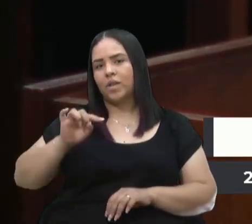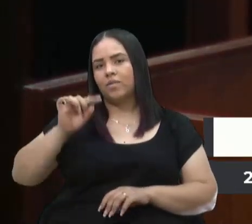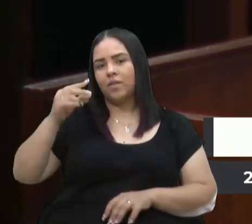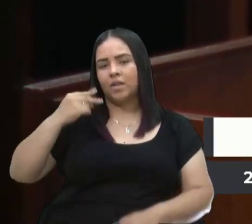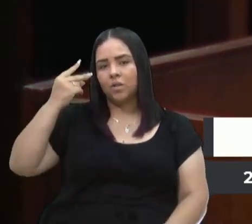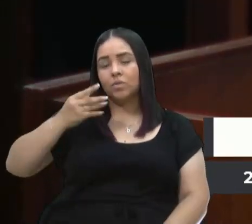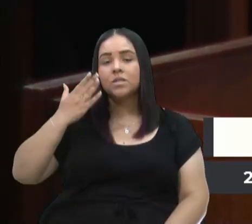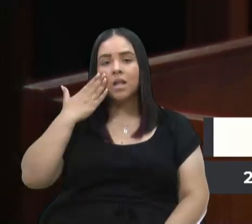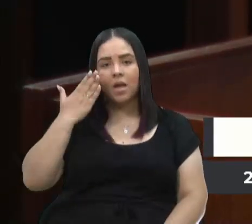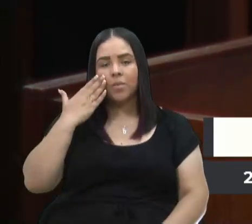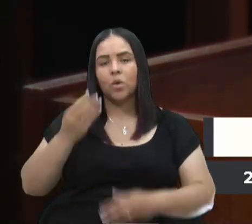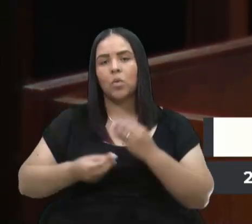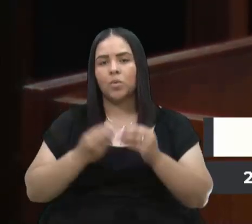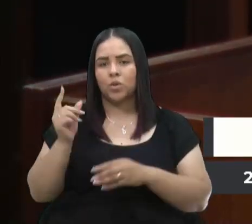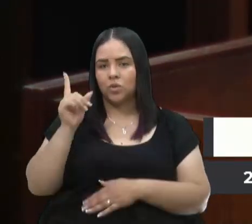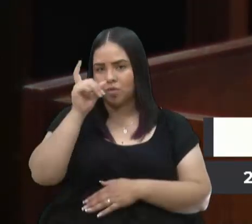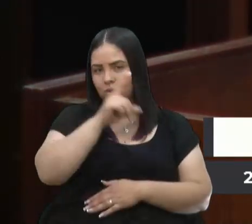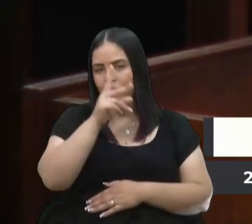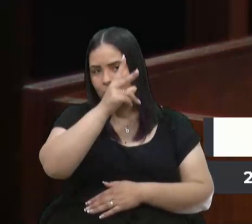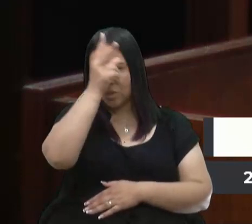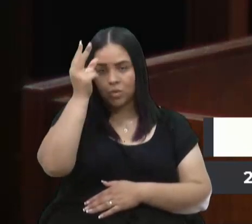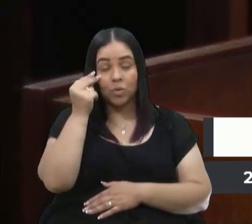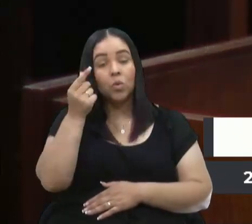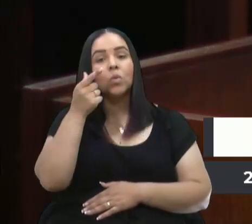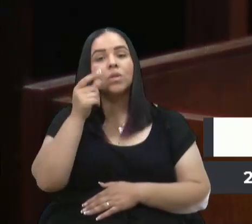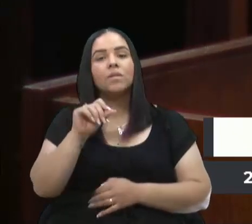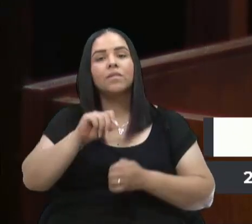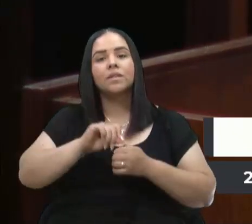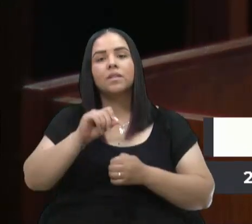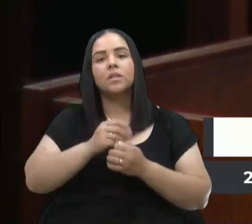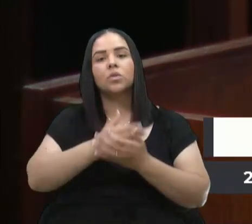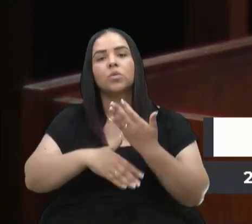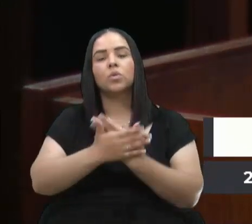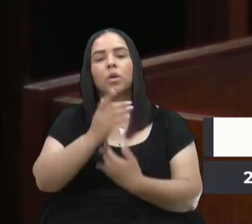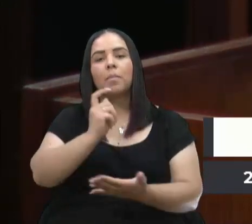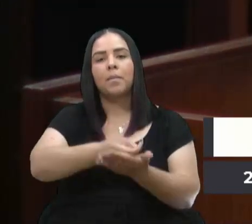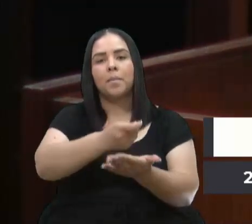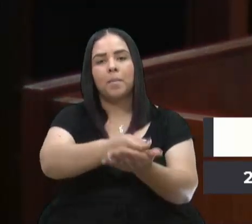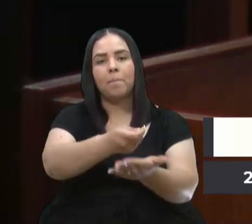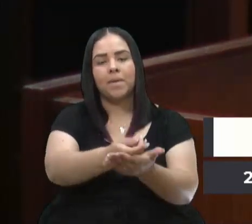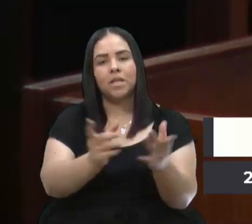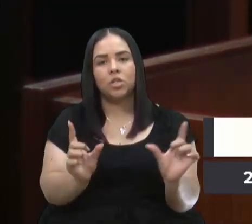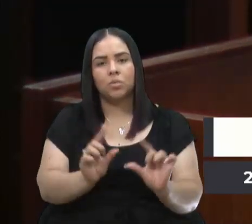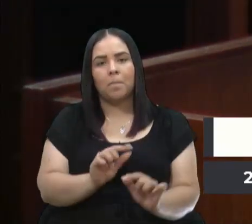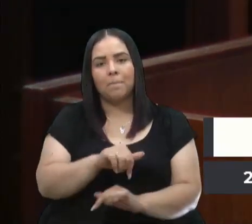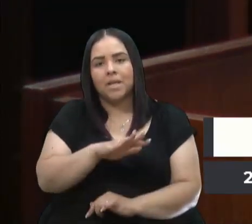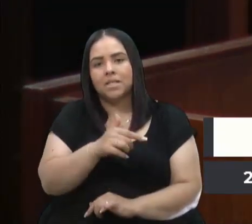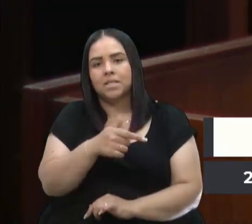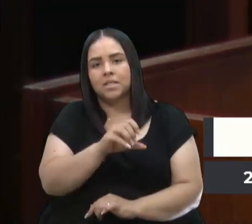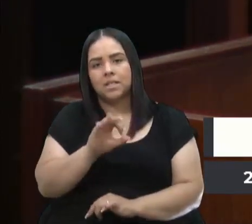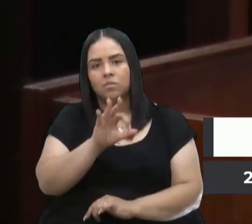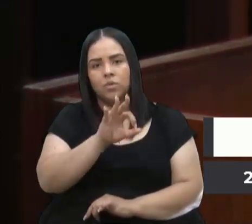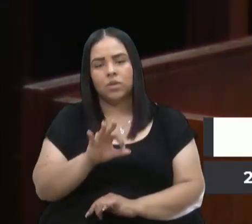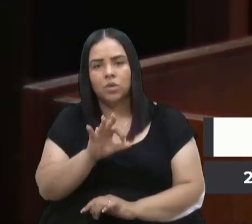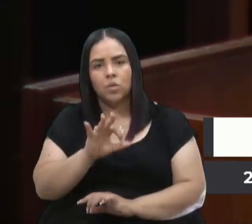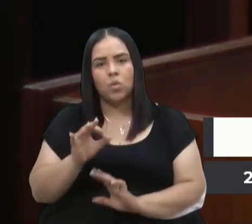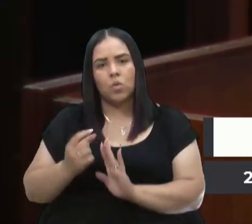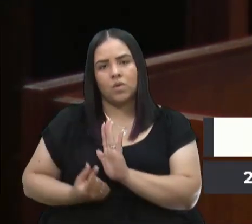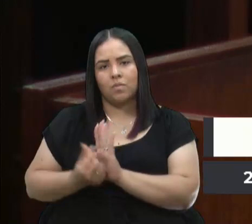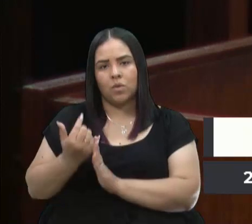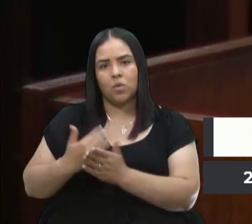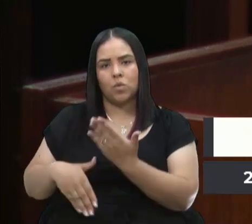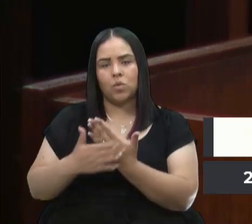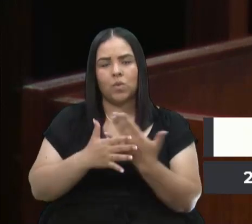como ninguém o quanto está difícil para o município cumprir com esses aportes, tendo que reduzir em mais de 70% o orçamento de praticamente todas